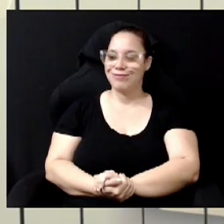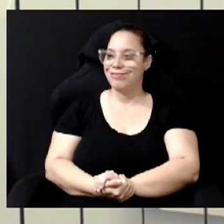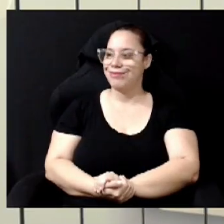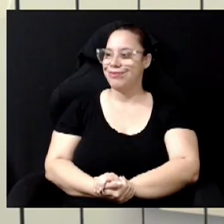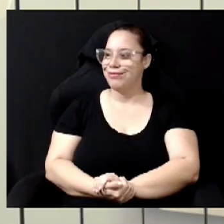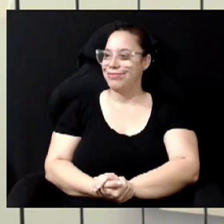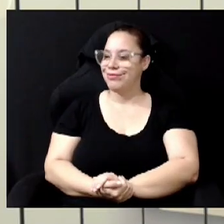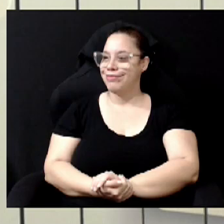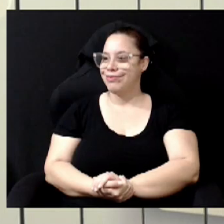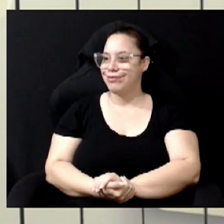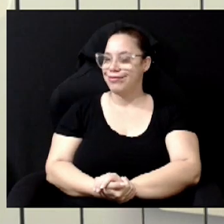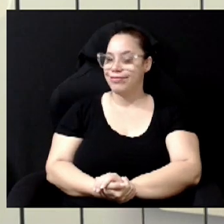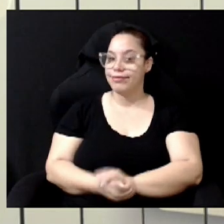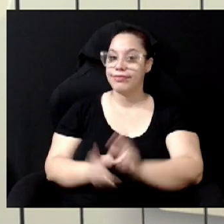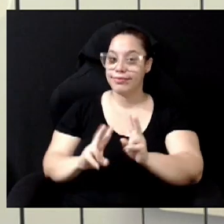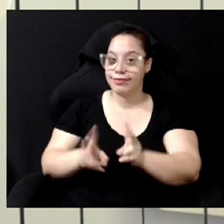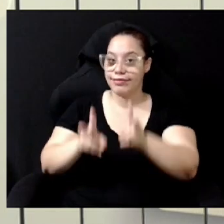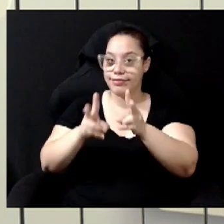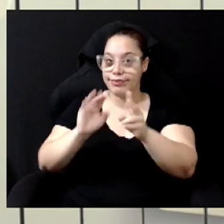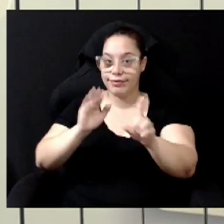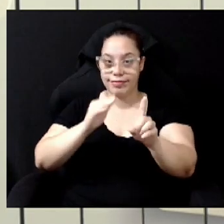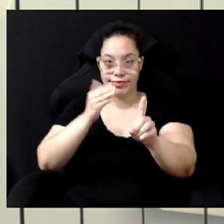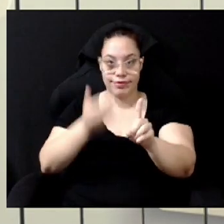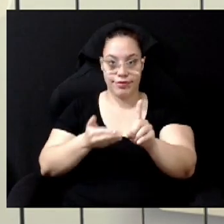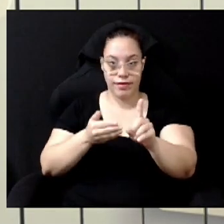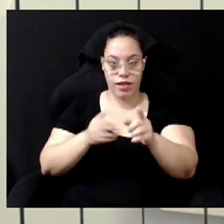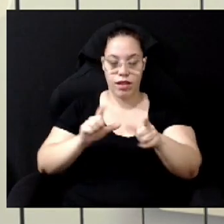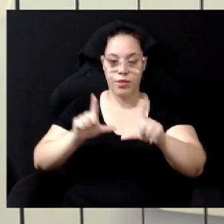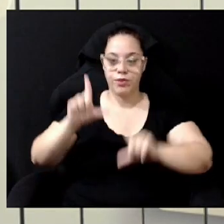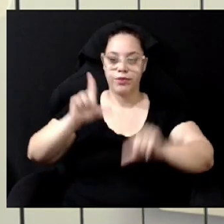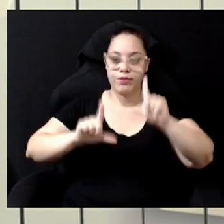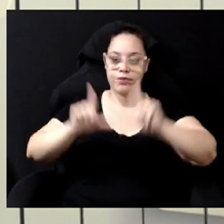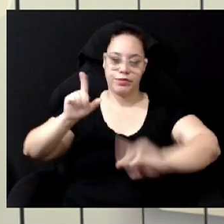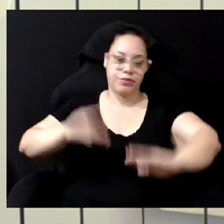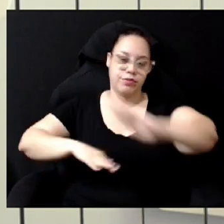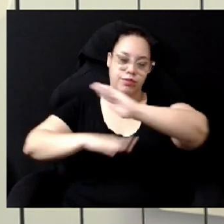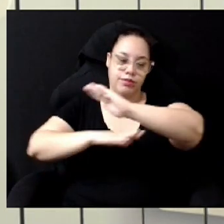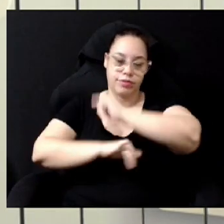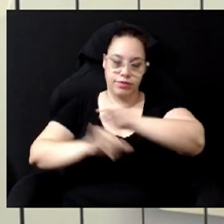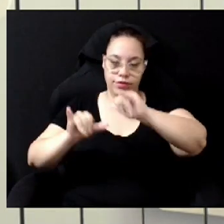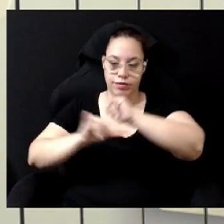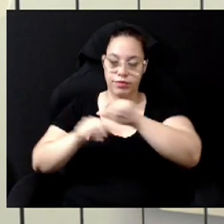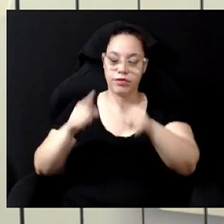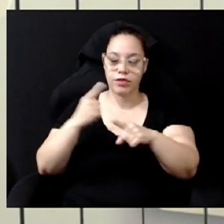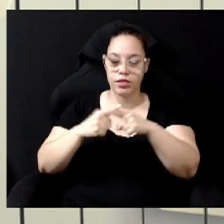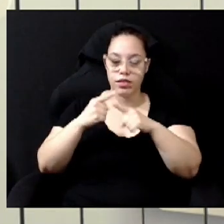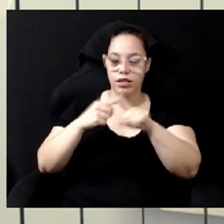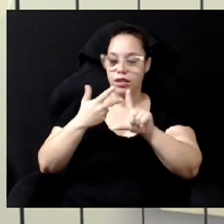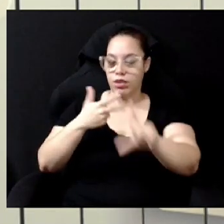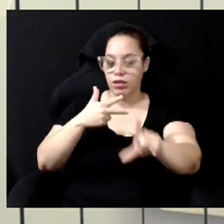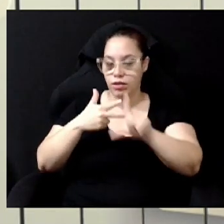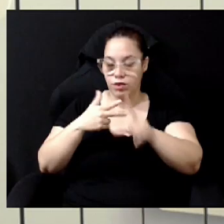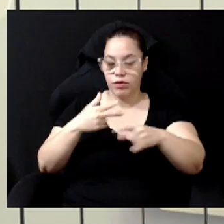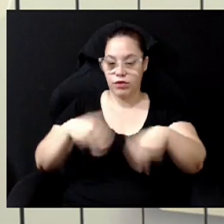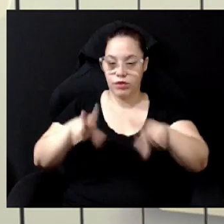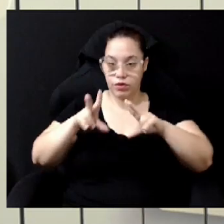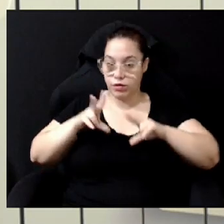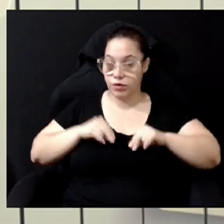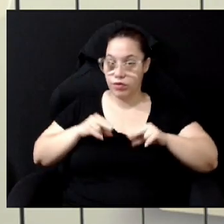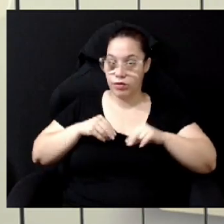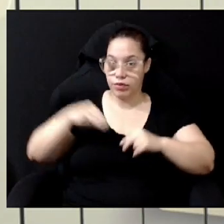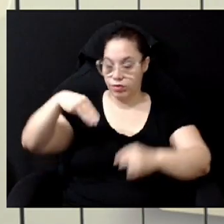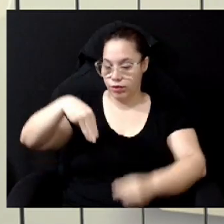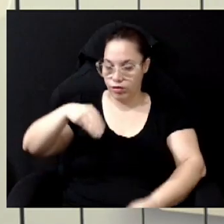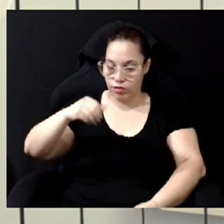E a gente segue com as homenagens aqui no Jornal Câmara Notícia, porque o Legislativo Campineiro entregou o diploma Noel Rosa em